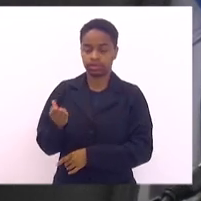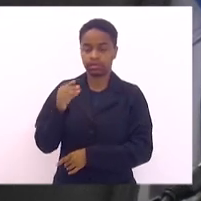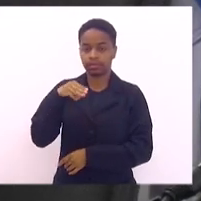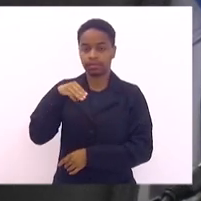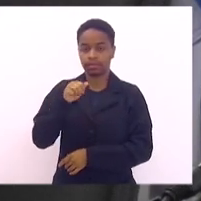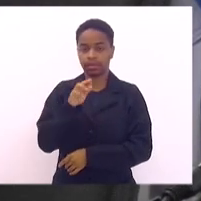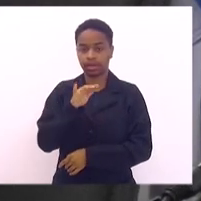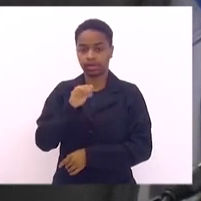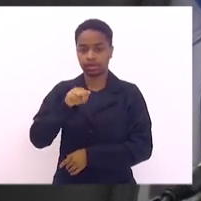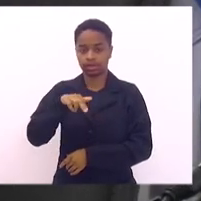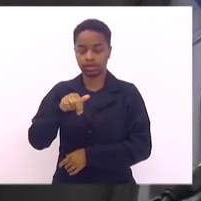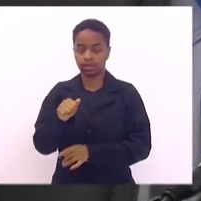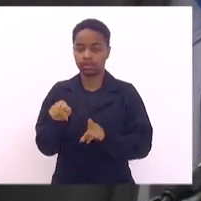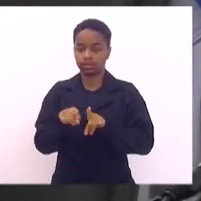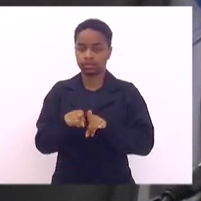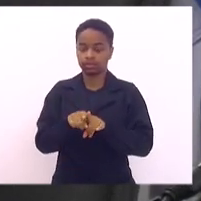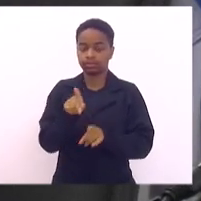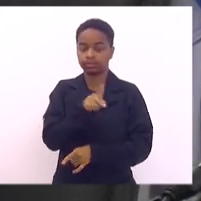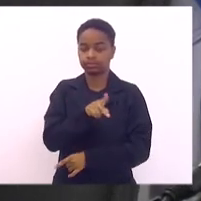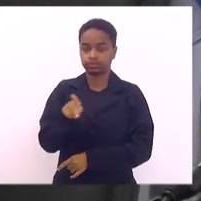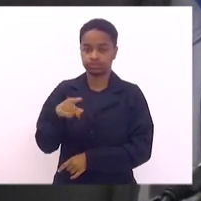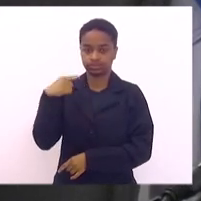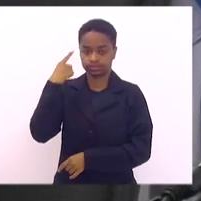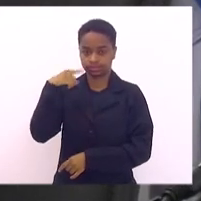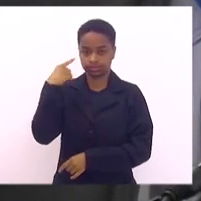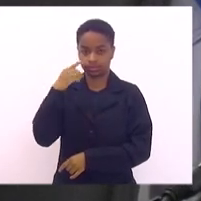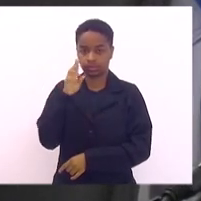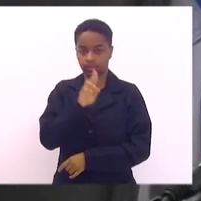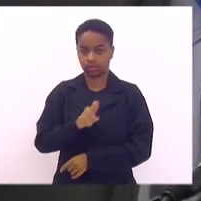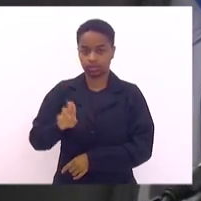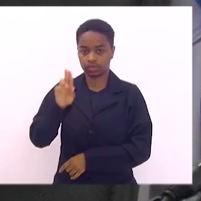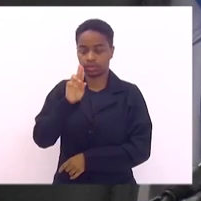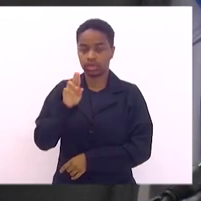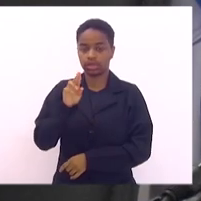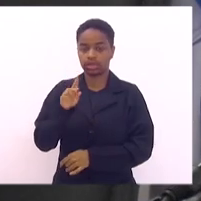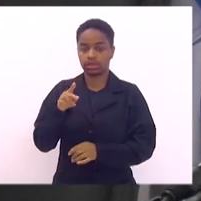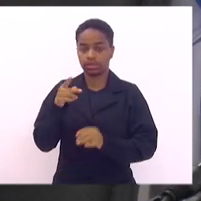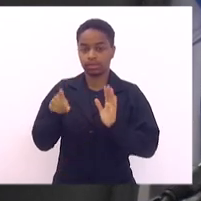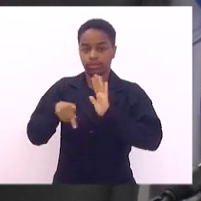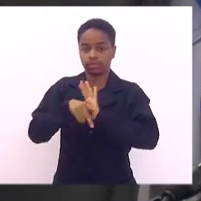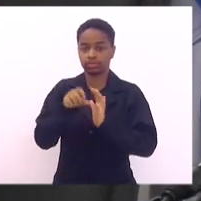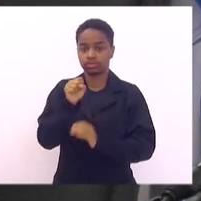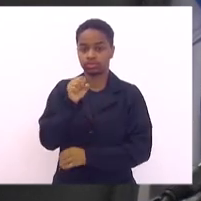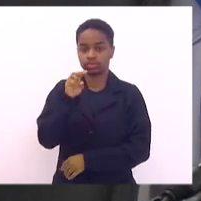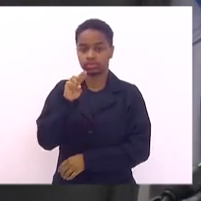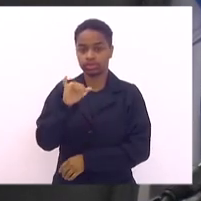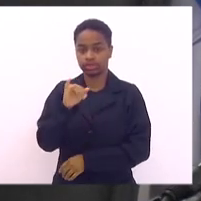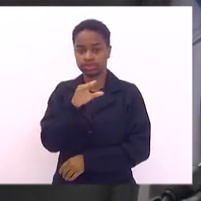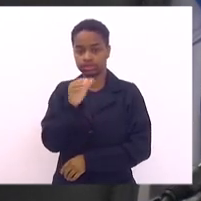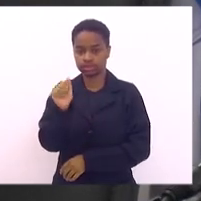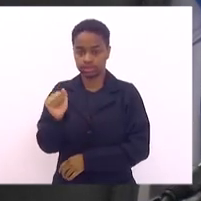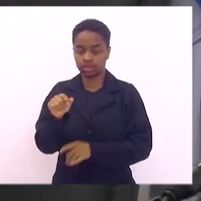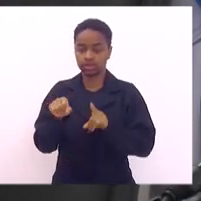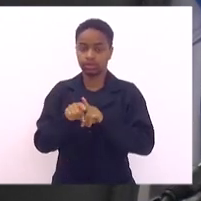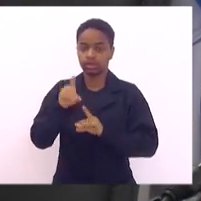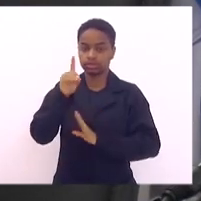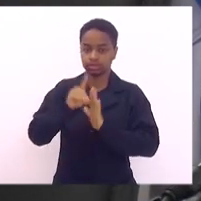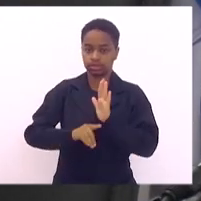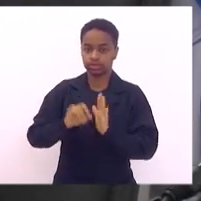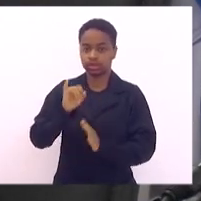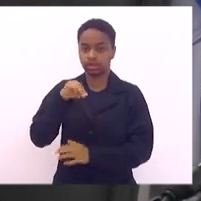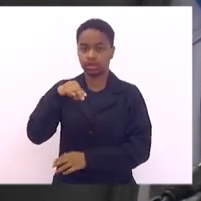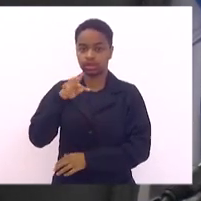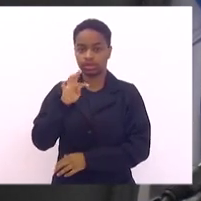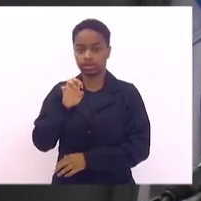Valente, professora de Direito da Universidade St. Gallen, na Suíça, diretora da Interlab Brasil e autora